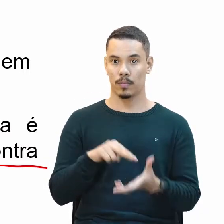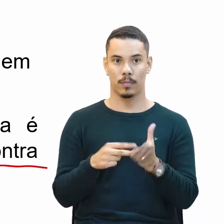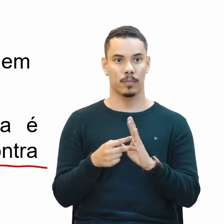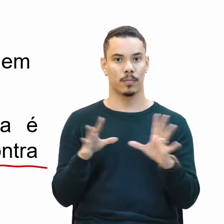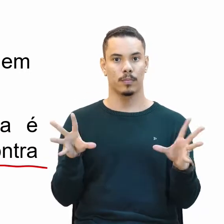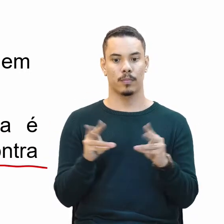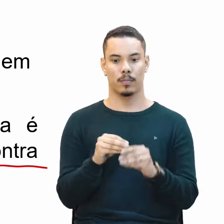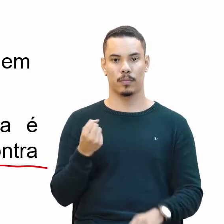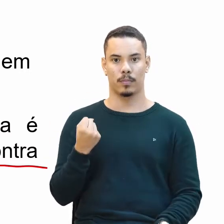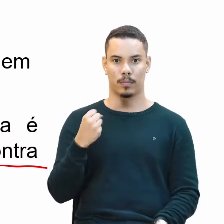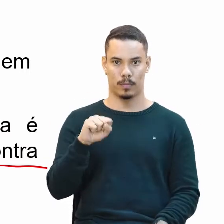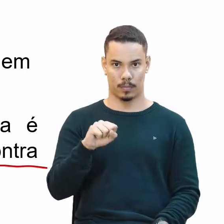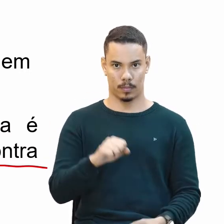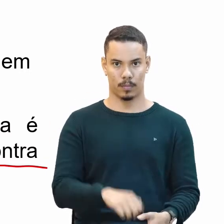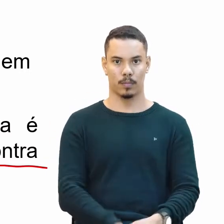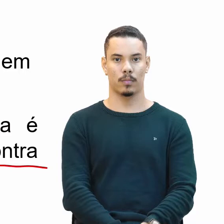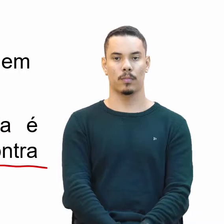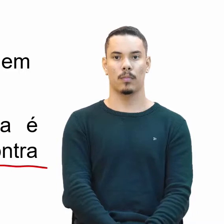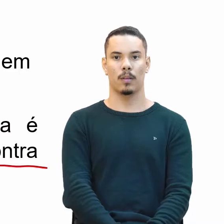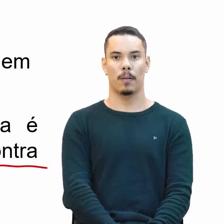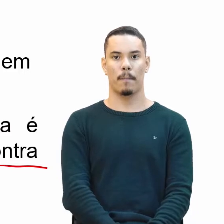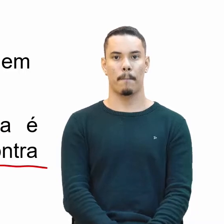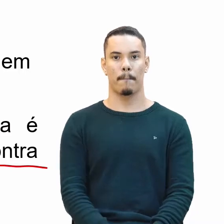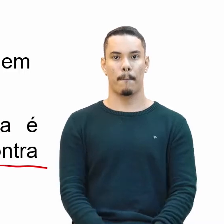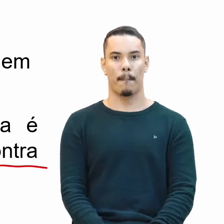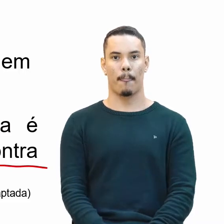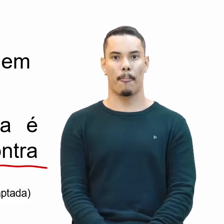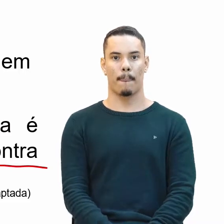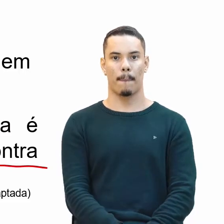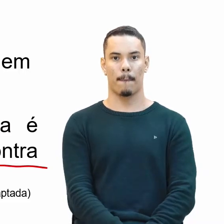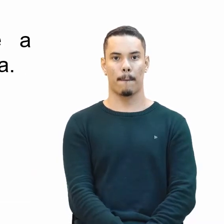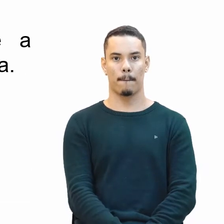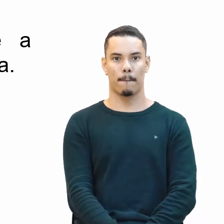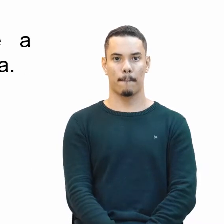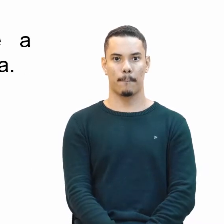defesa do cristianismo contra seus adversários.